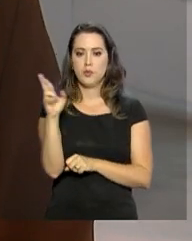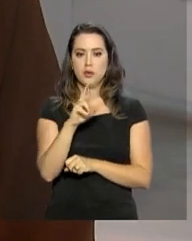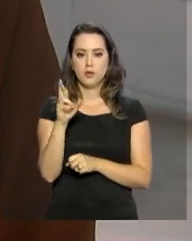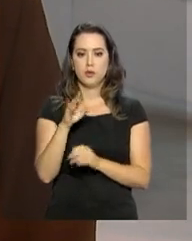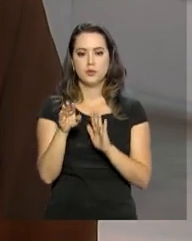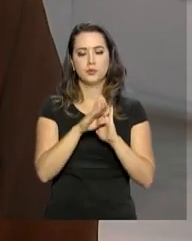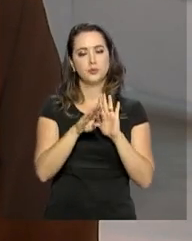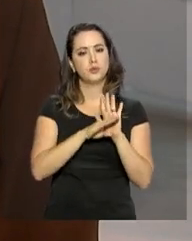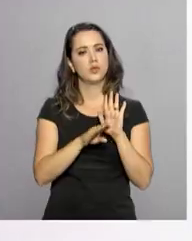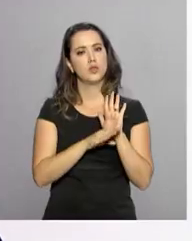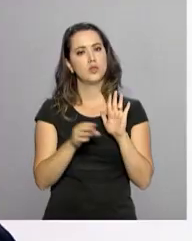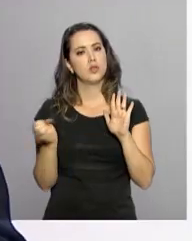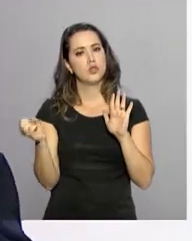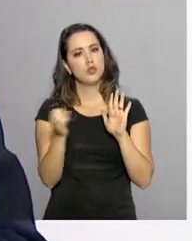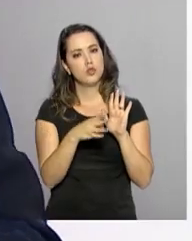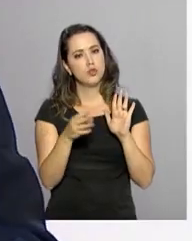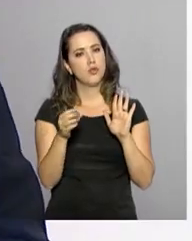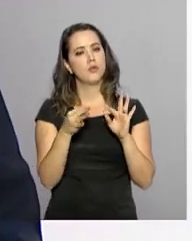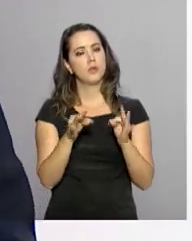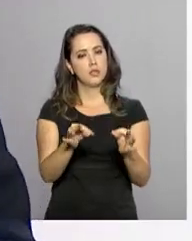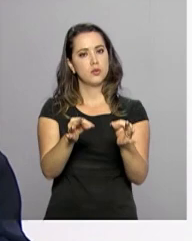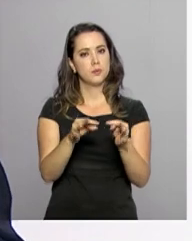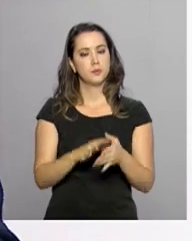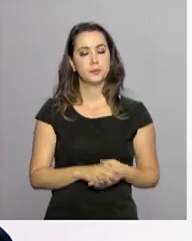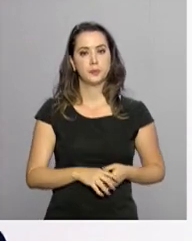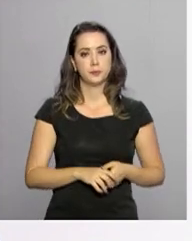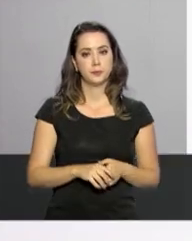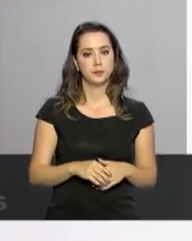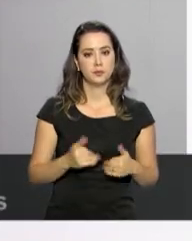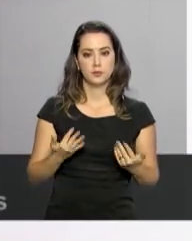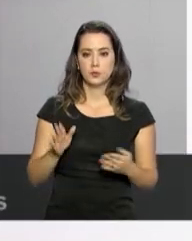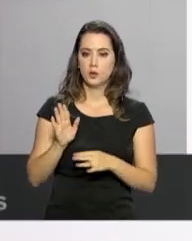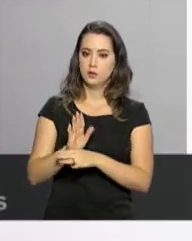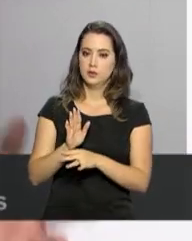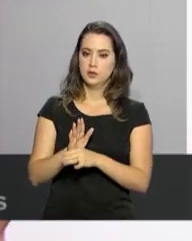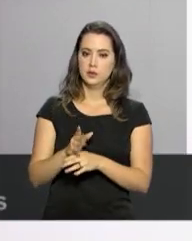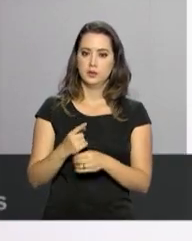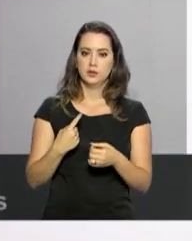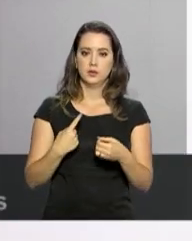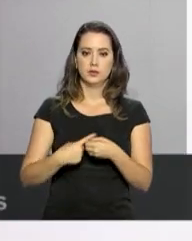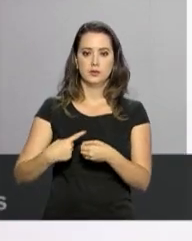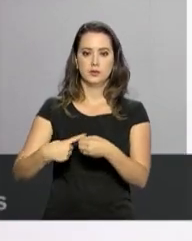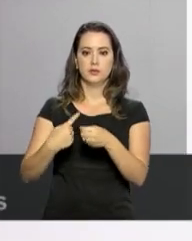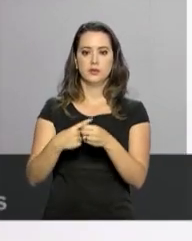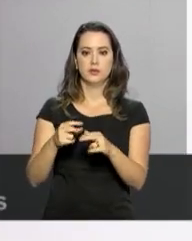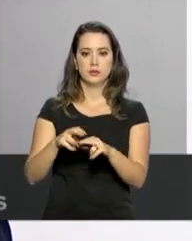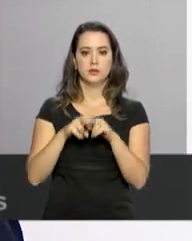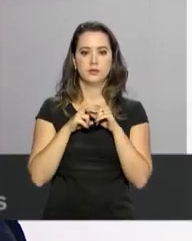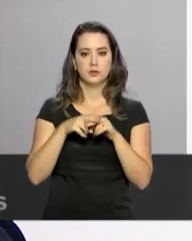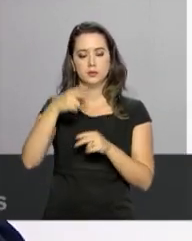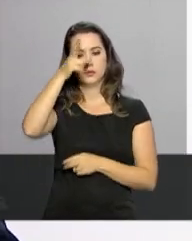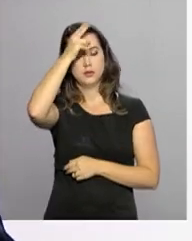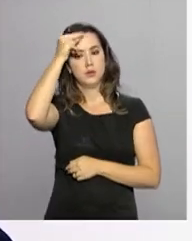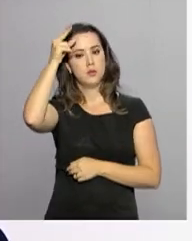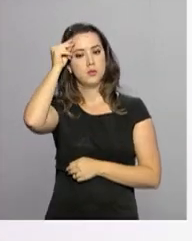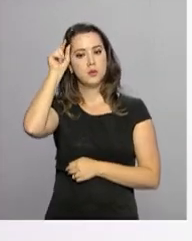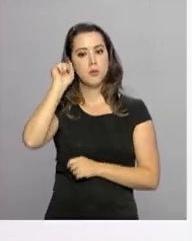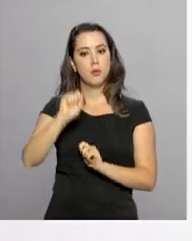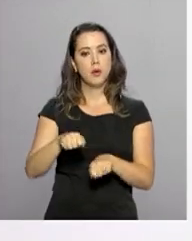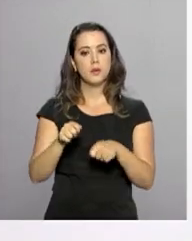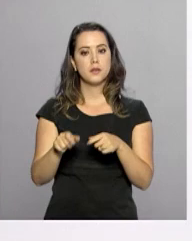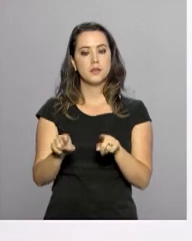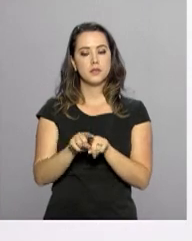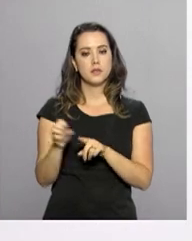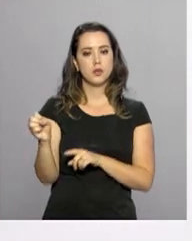projetos inovadores é algo que vai contribuir para que as cidades através das prefeituras possam se modernizar